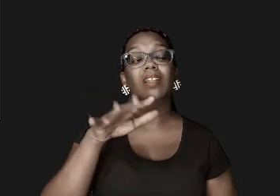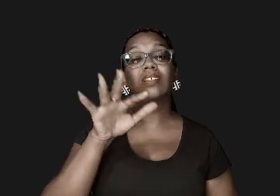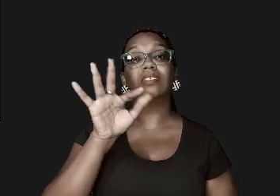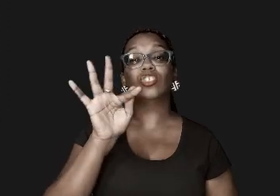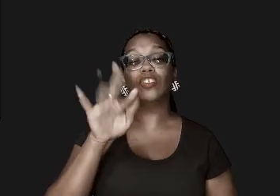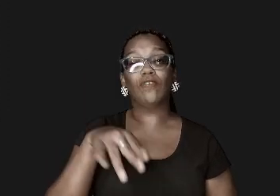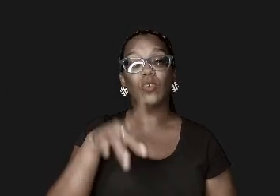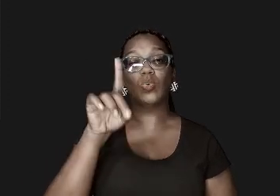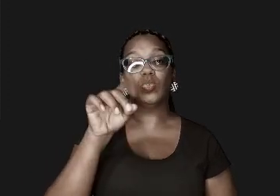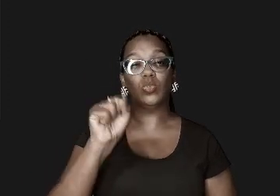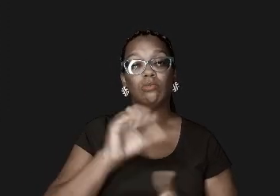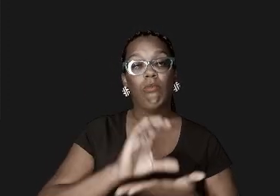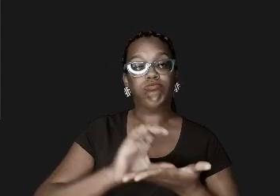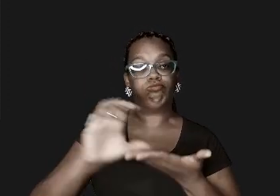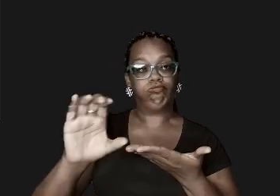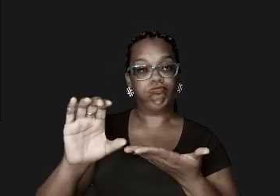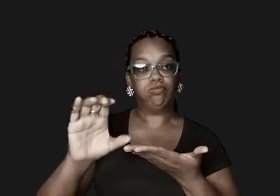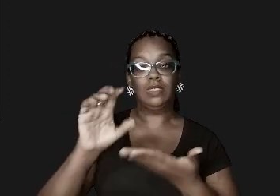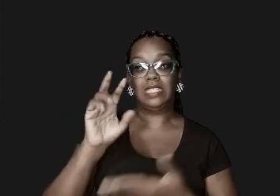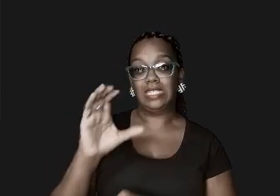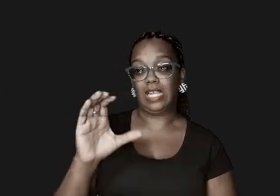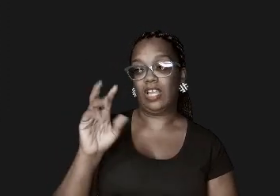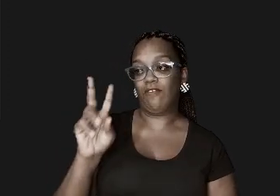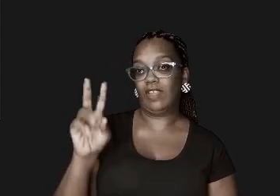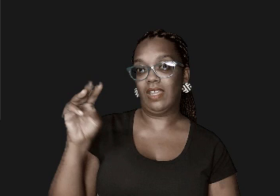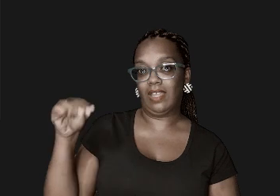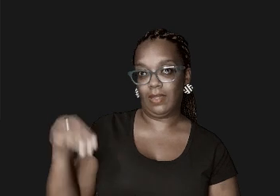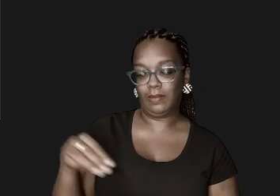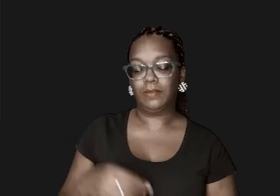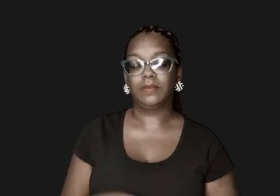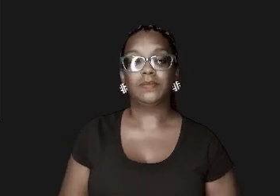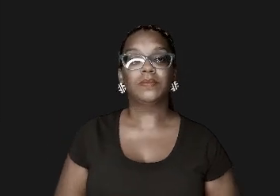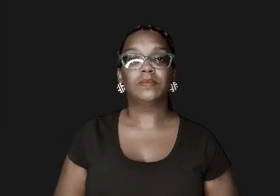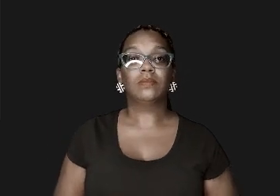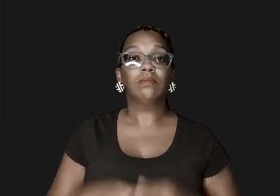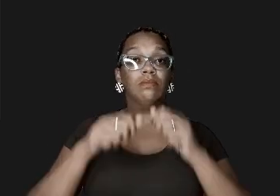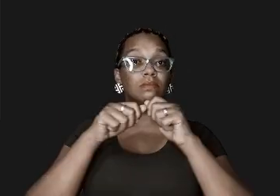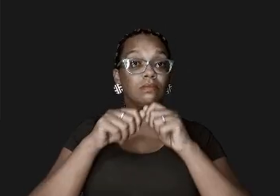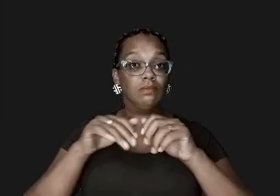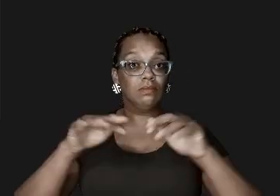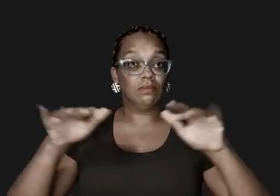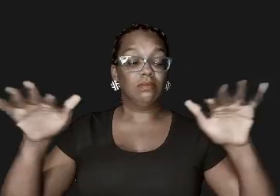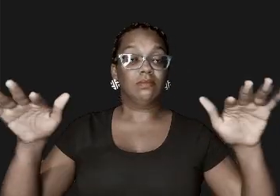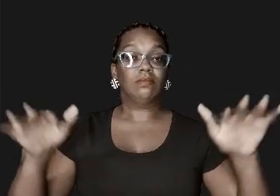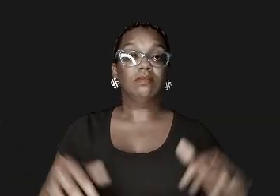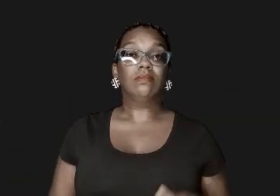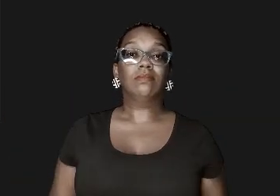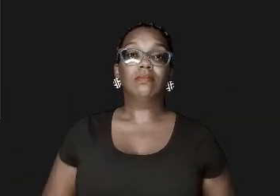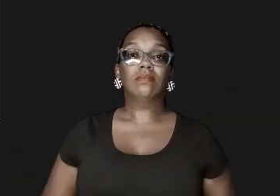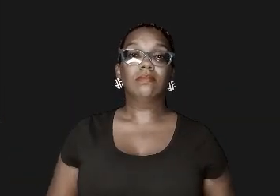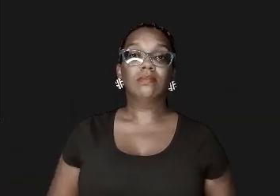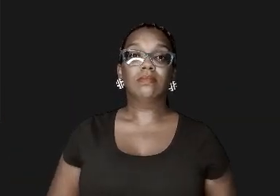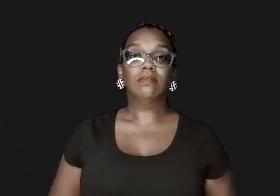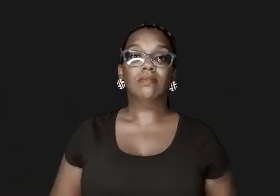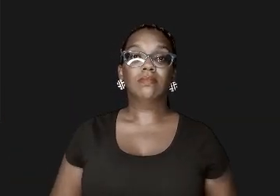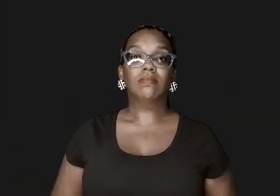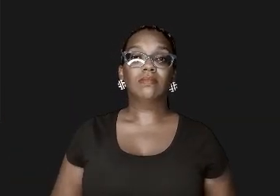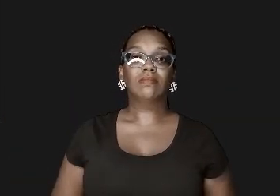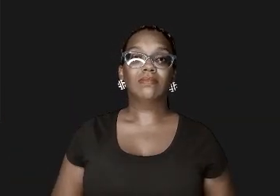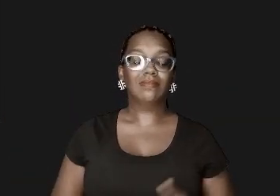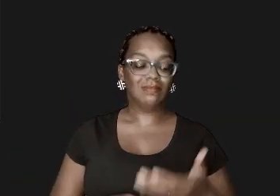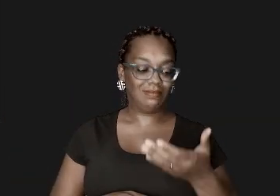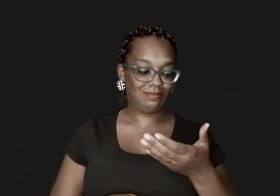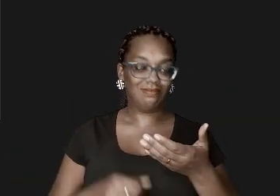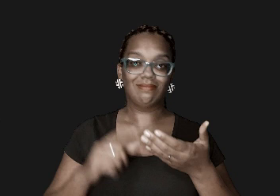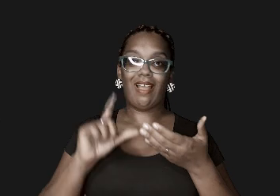Ofício circular Sim 3 de 2020 aqui a área de fundos de investidores profissionais da